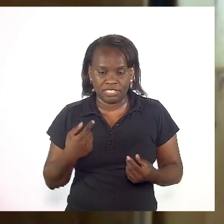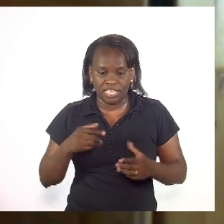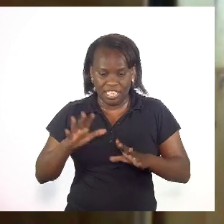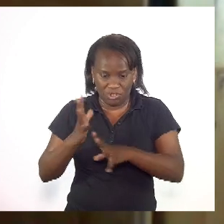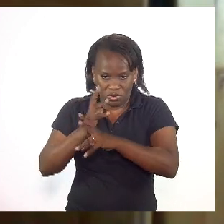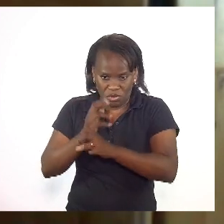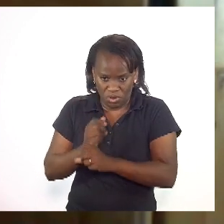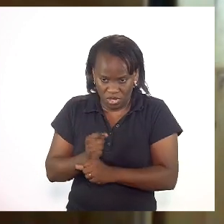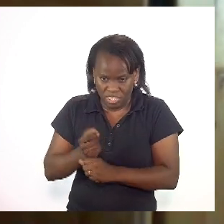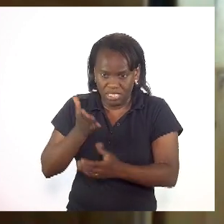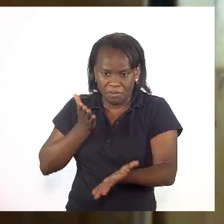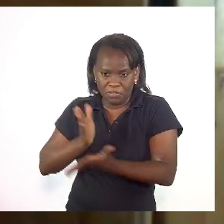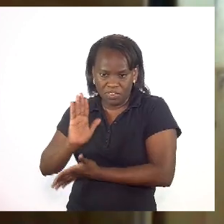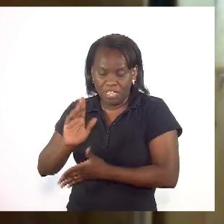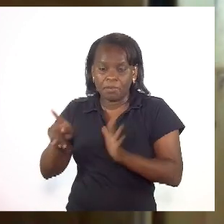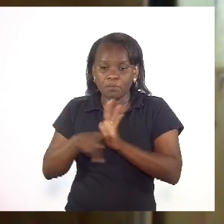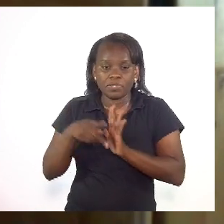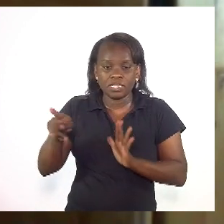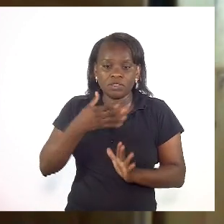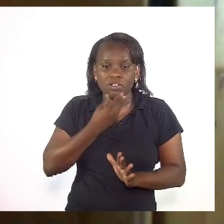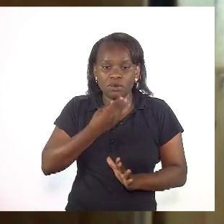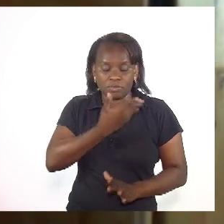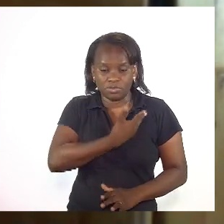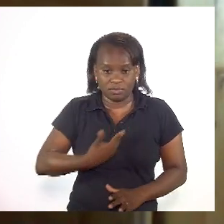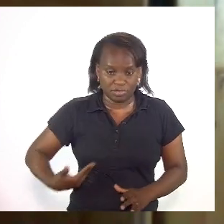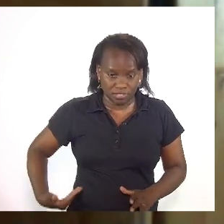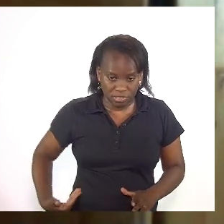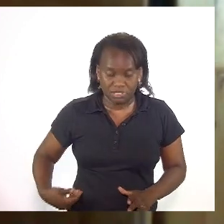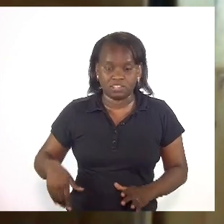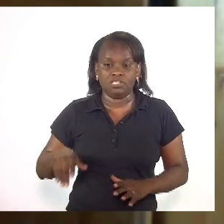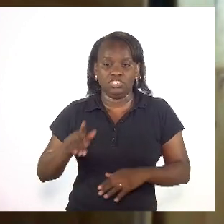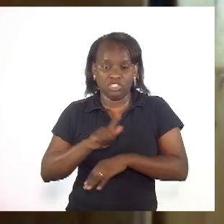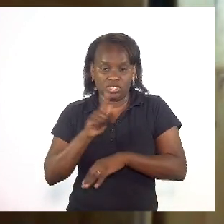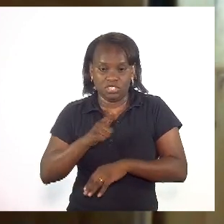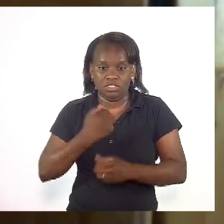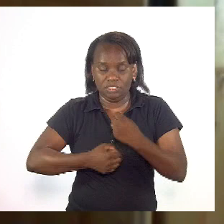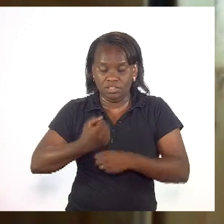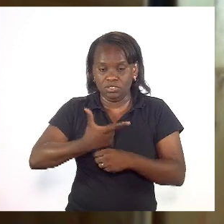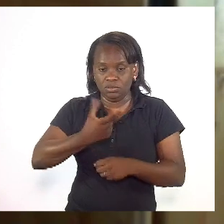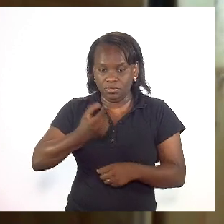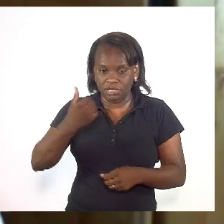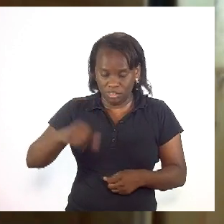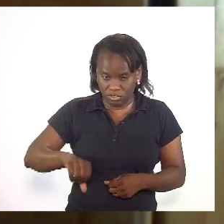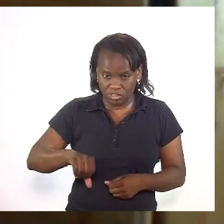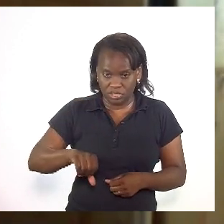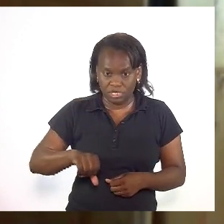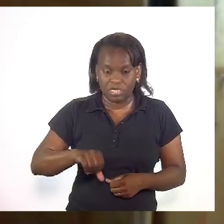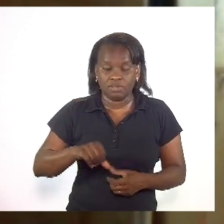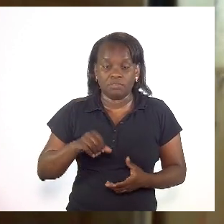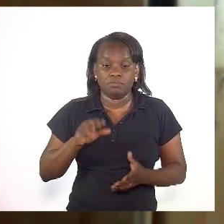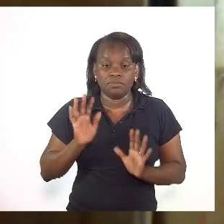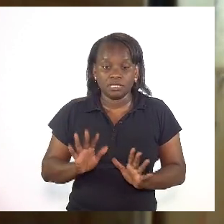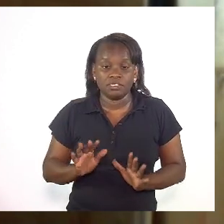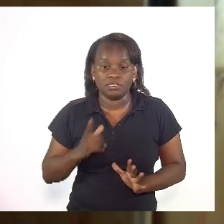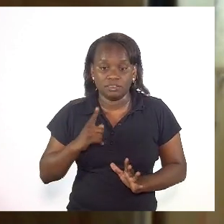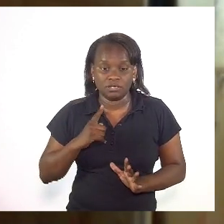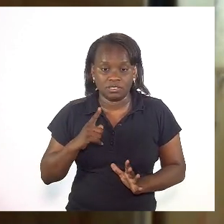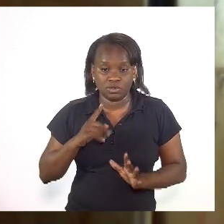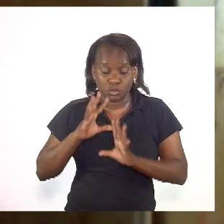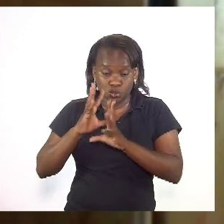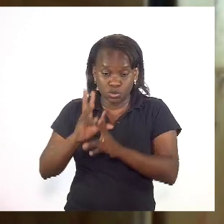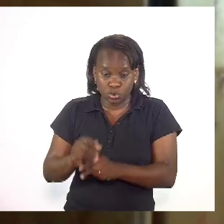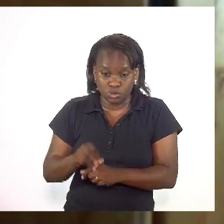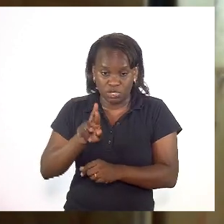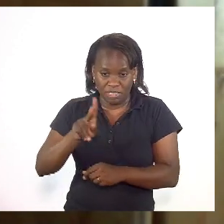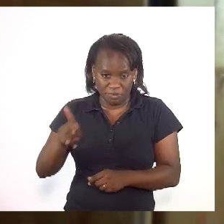aprovar as contas de um governador, contas de gestão de 2019, né, visto que todos os